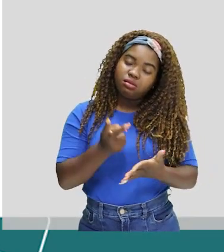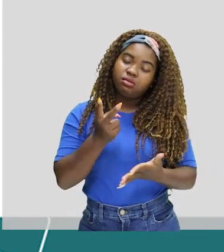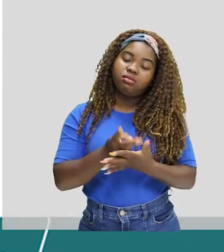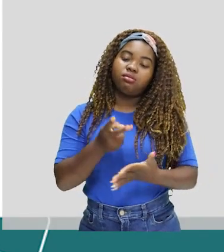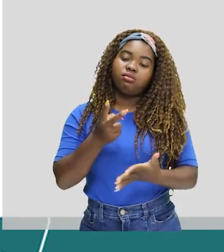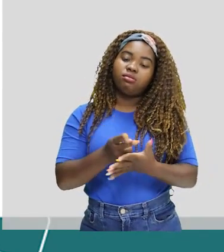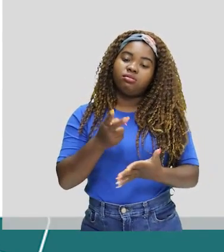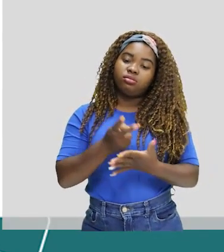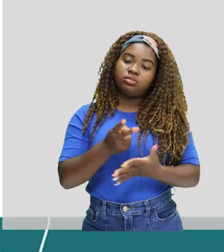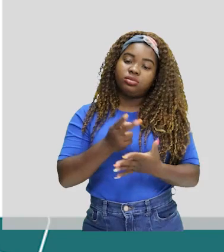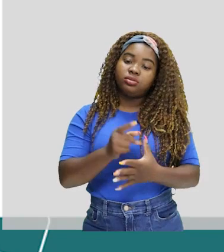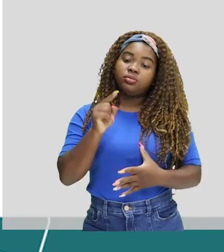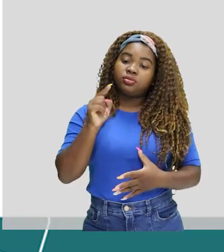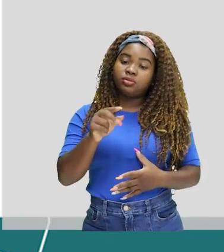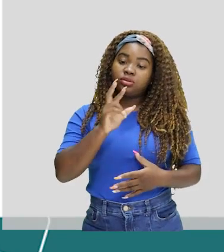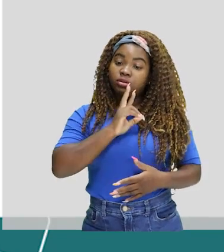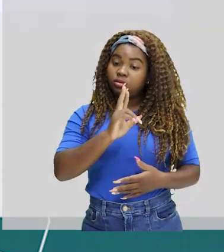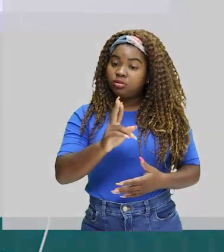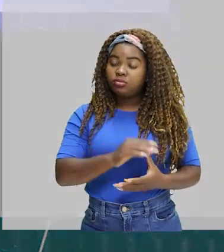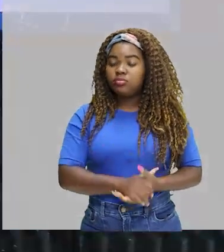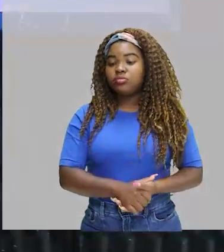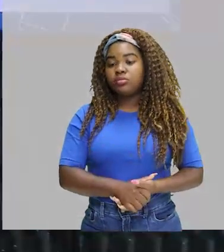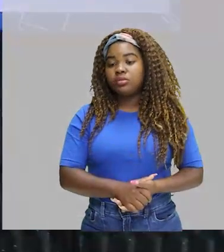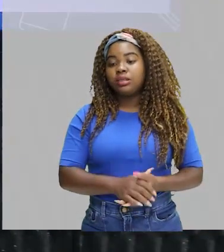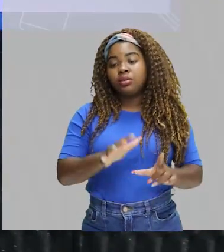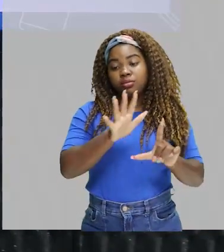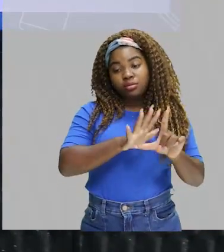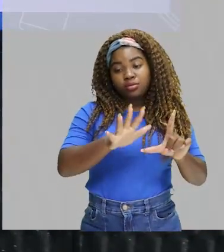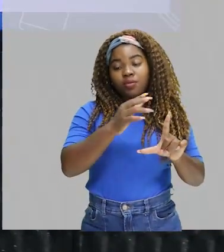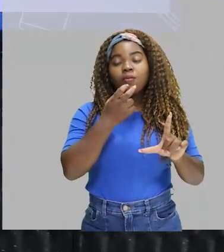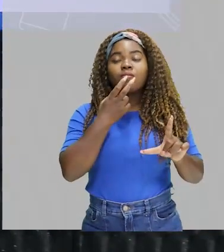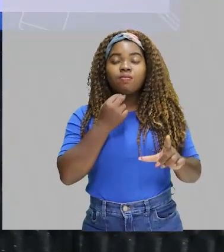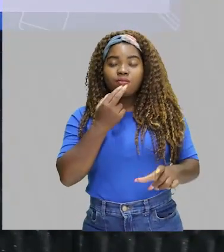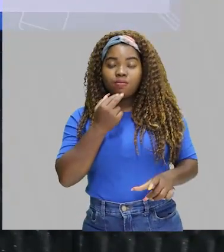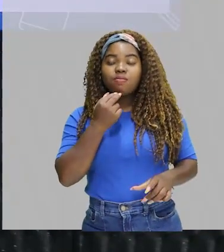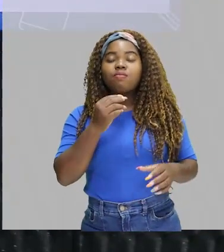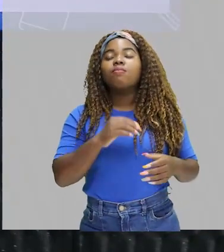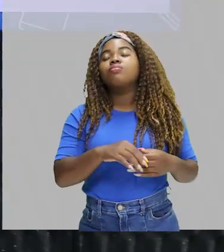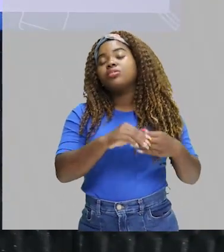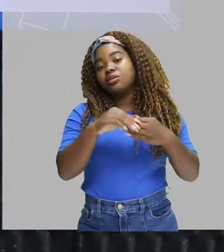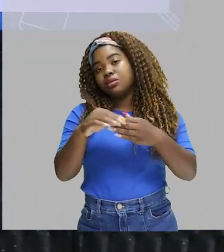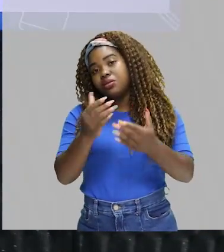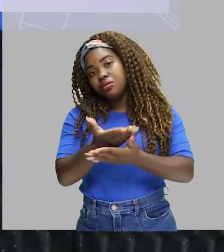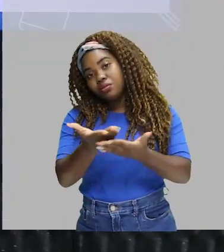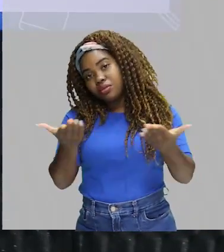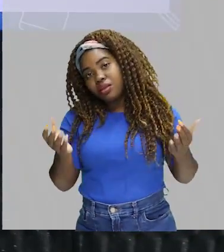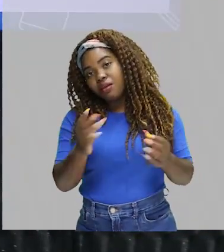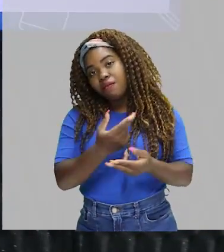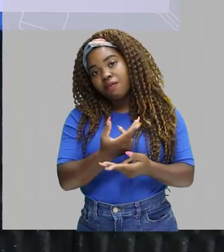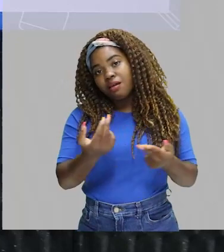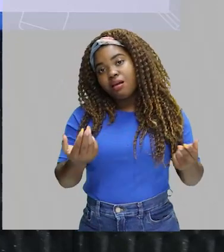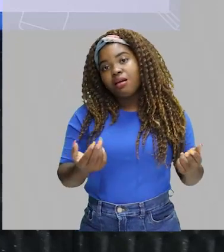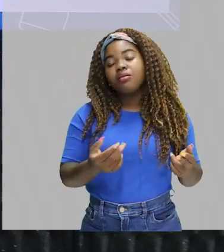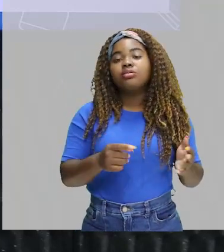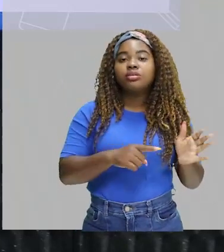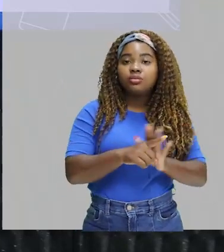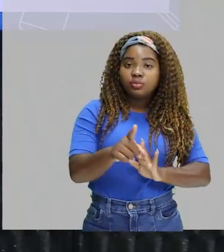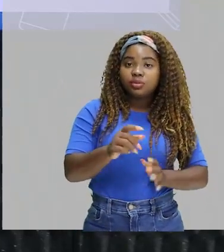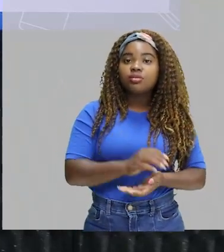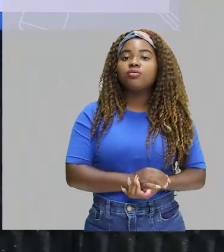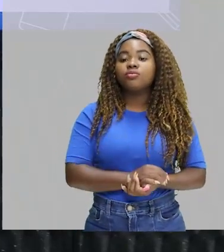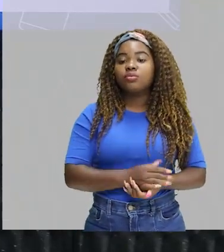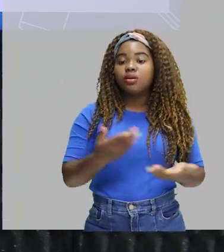vêm para vocês responderem. E aí a plataforma Gonçalves Dias está trazendo para vocês aqui várias questões. Nós já vamos fazer a